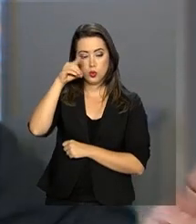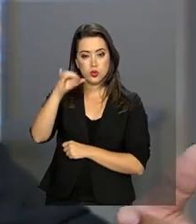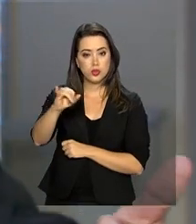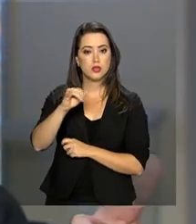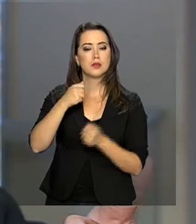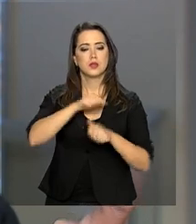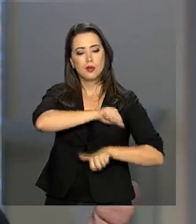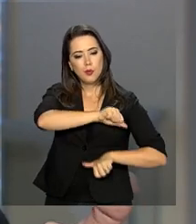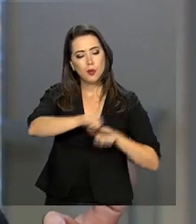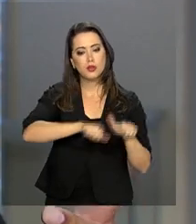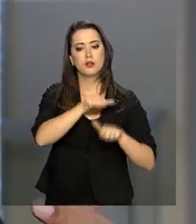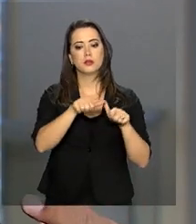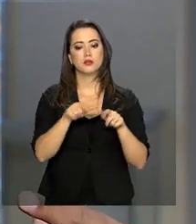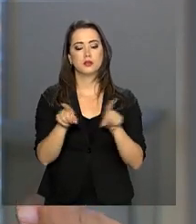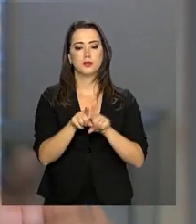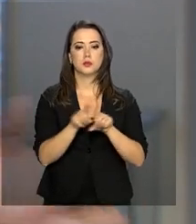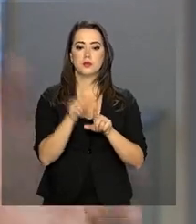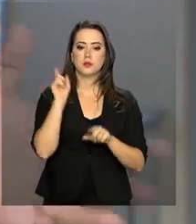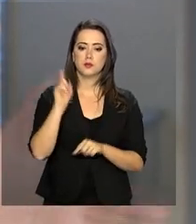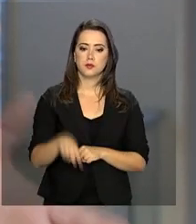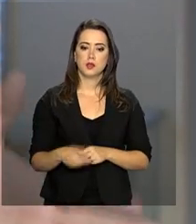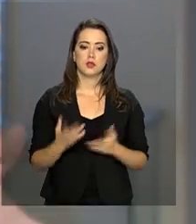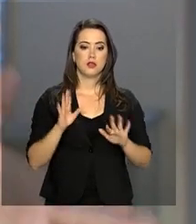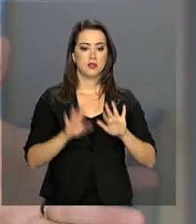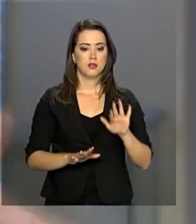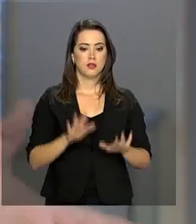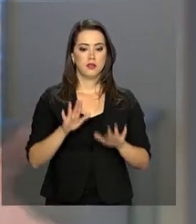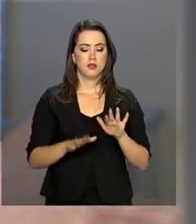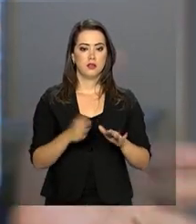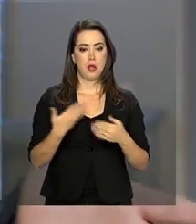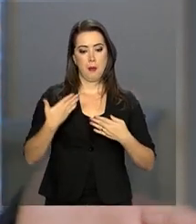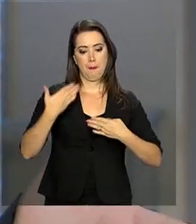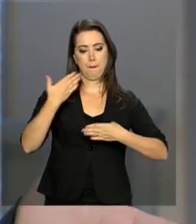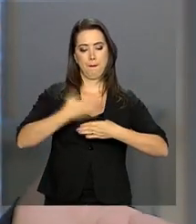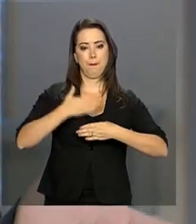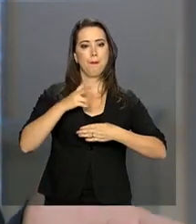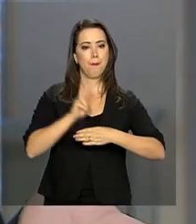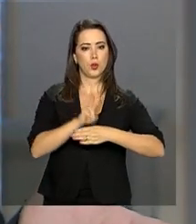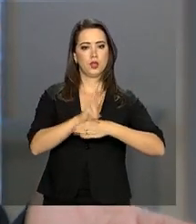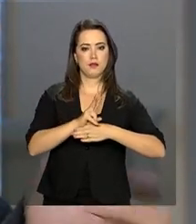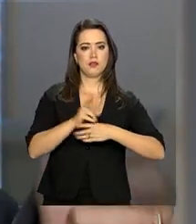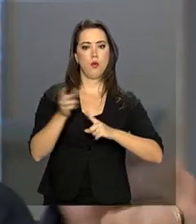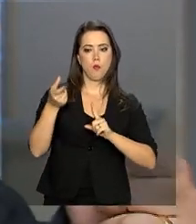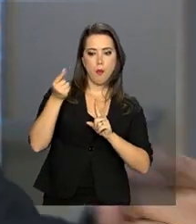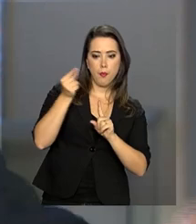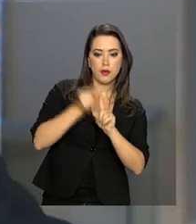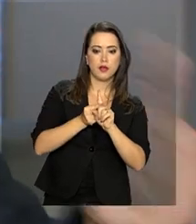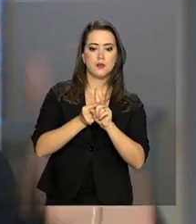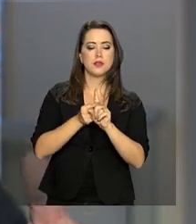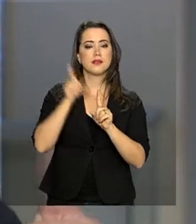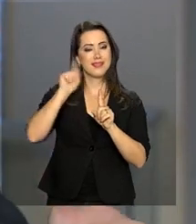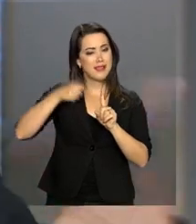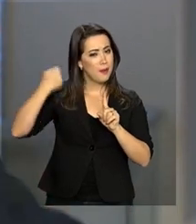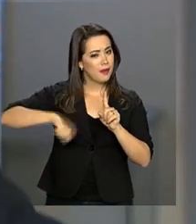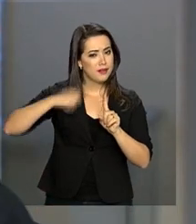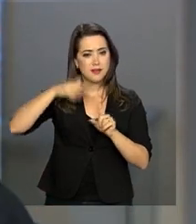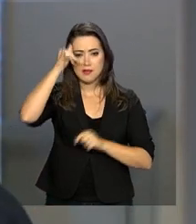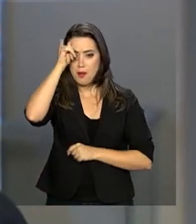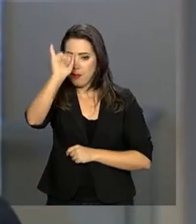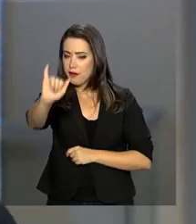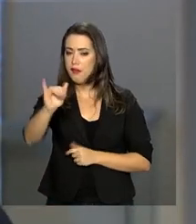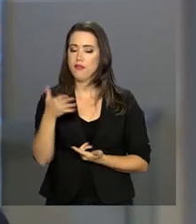nesse comportamento dela também, que a barreira física ela é necessária, tanto para prevenir o HIV